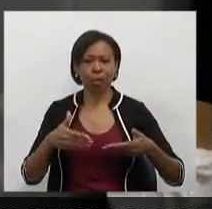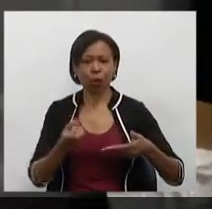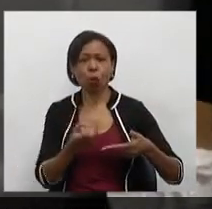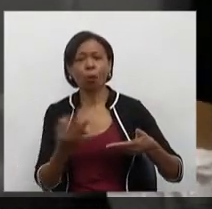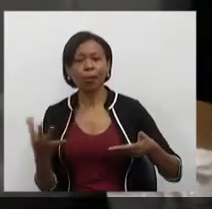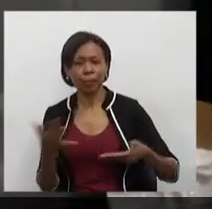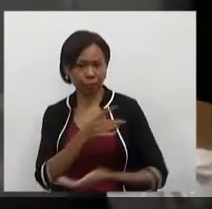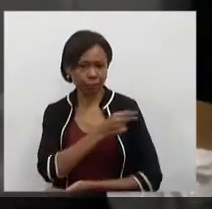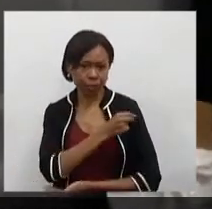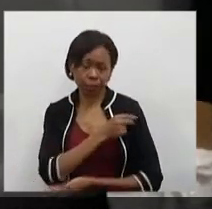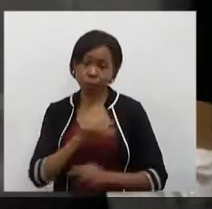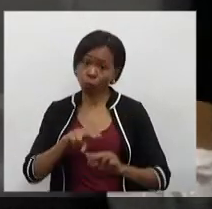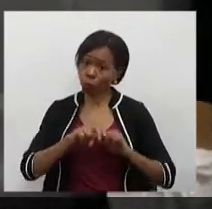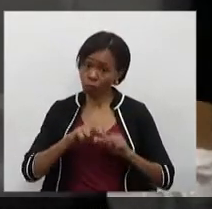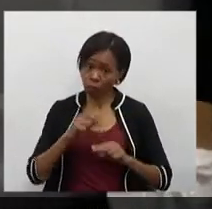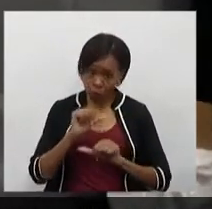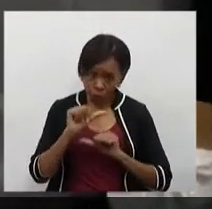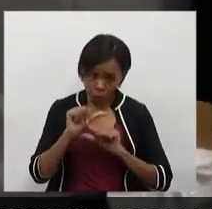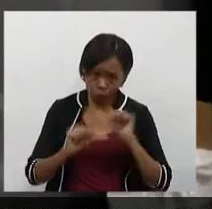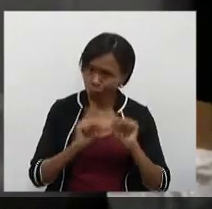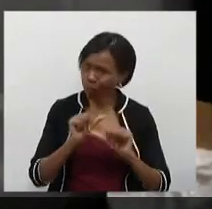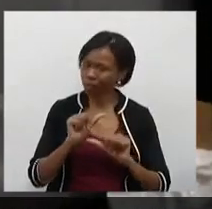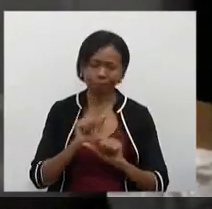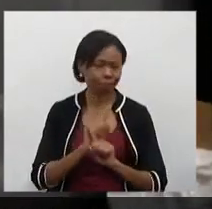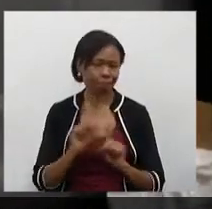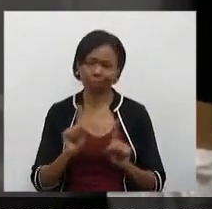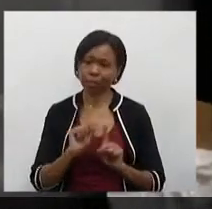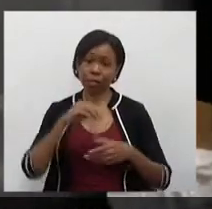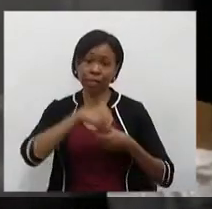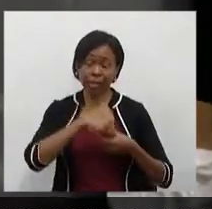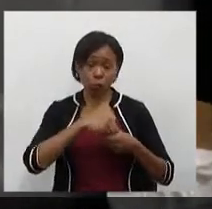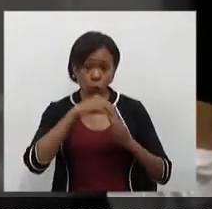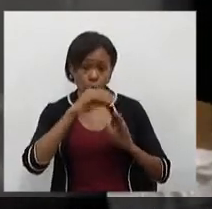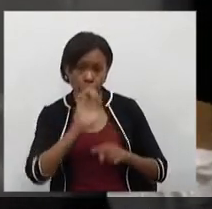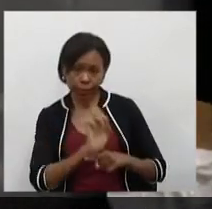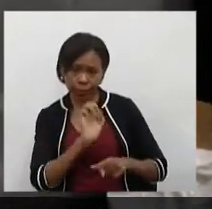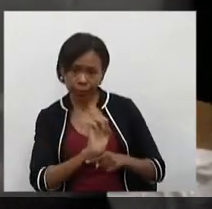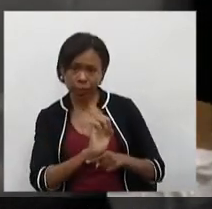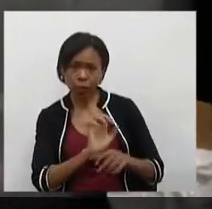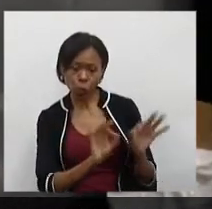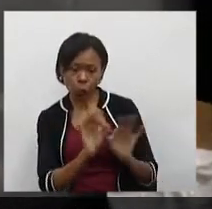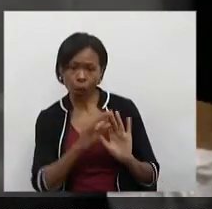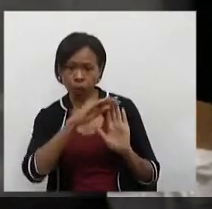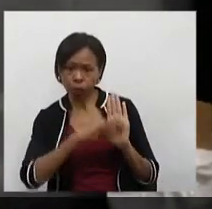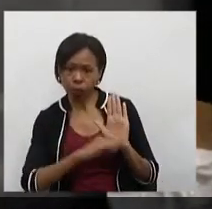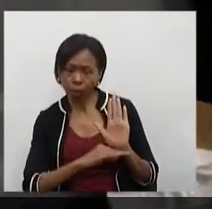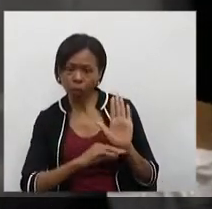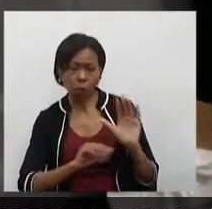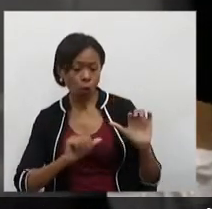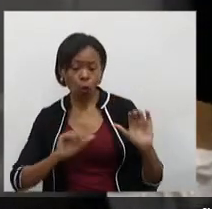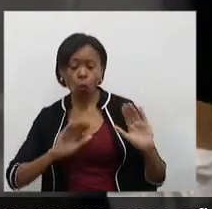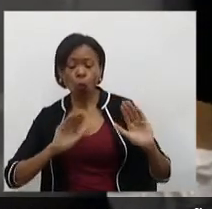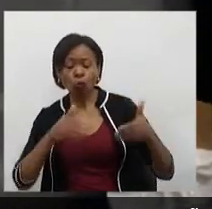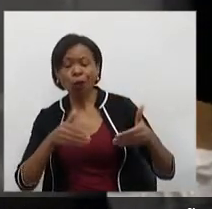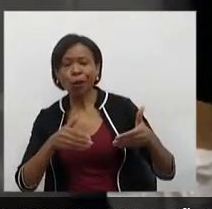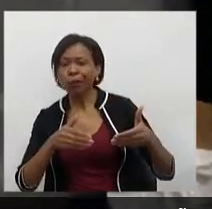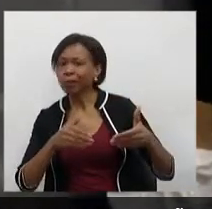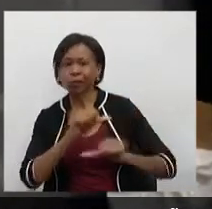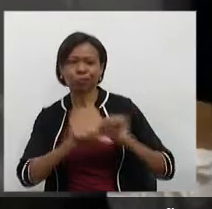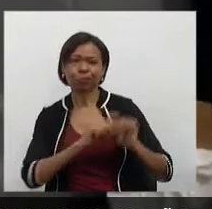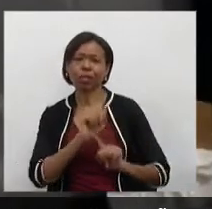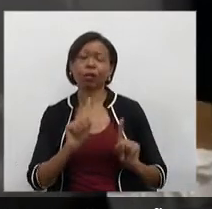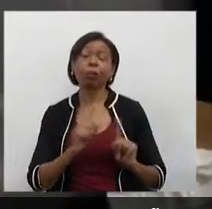Por isso, nós não mudamos dentro do nosso plano estadual as populações. Porque o Ministério da Saúde, se a gente mudasse, né,